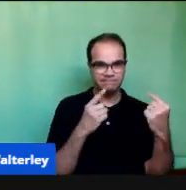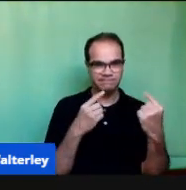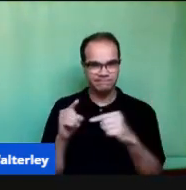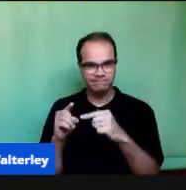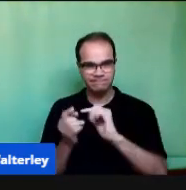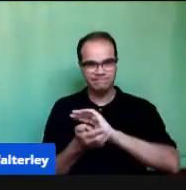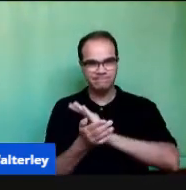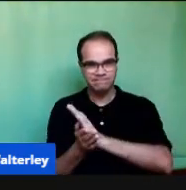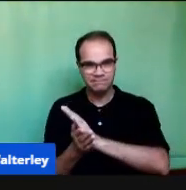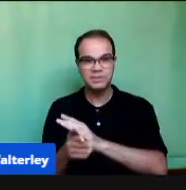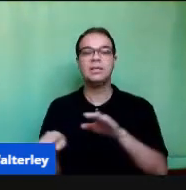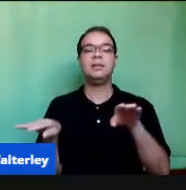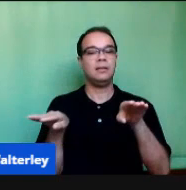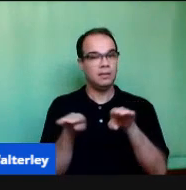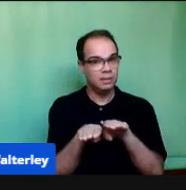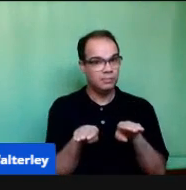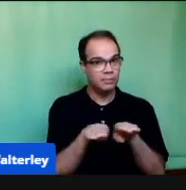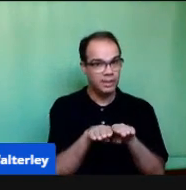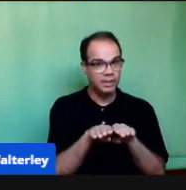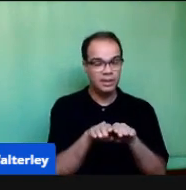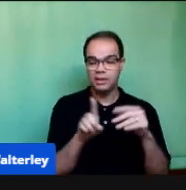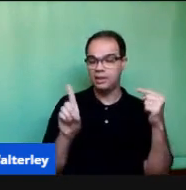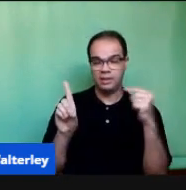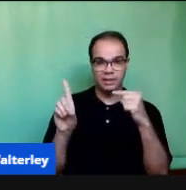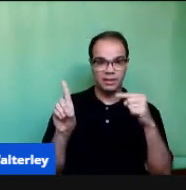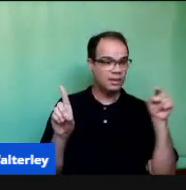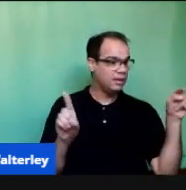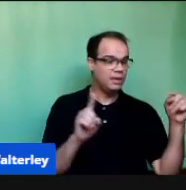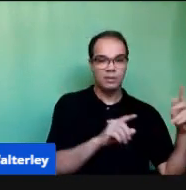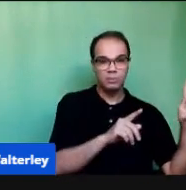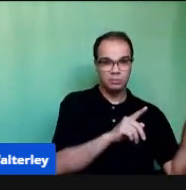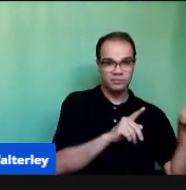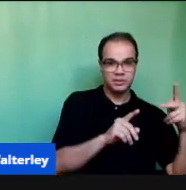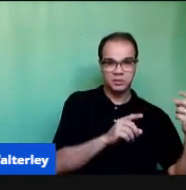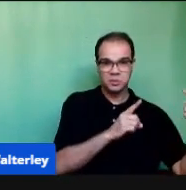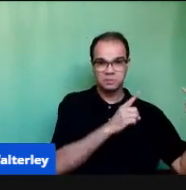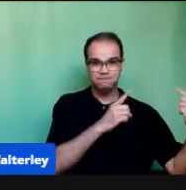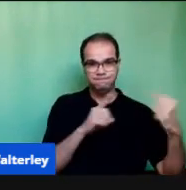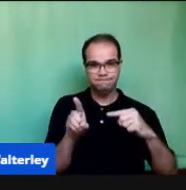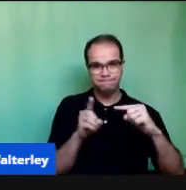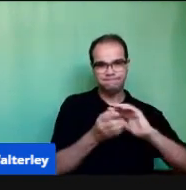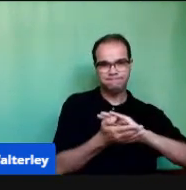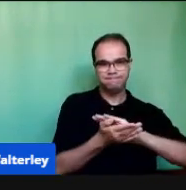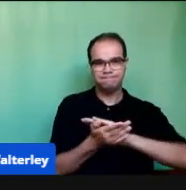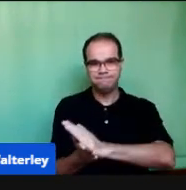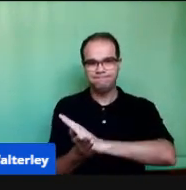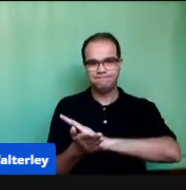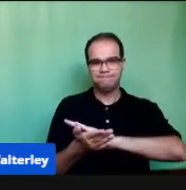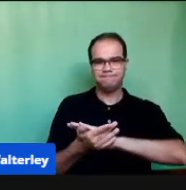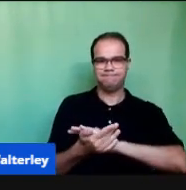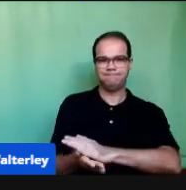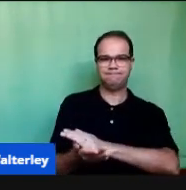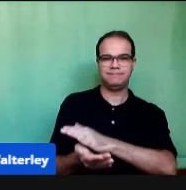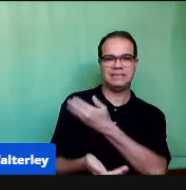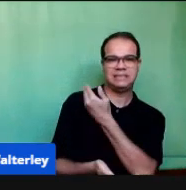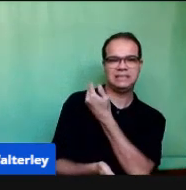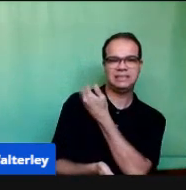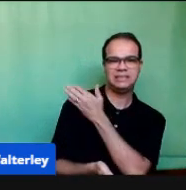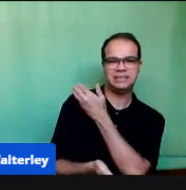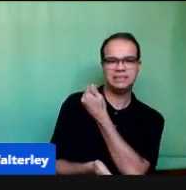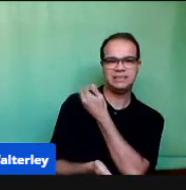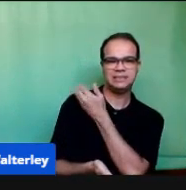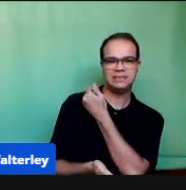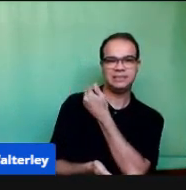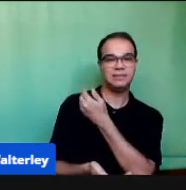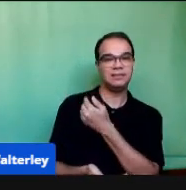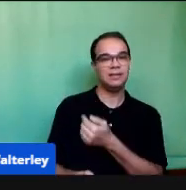educadores, essas autoridades que estão ali, autoridades educacionais, né? Ou as pessoas